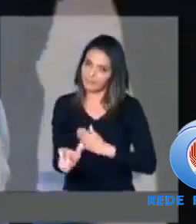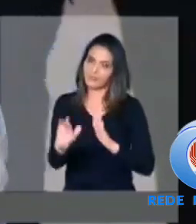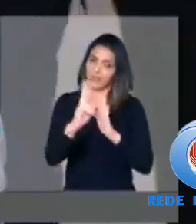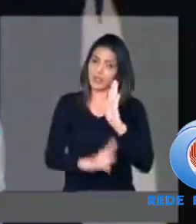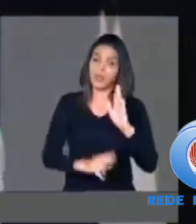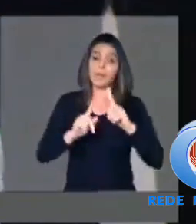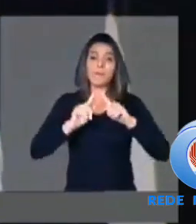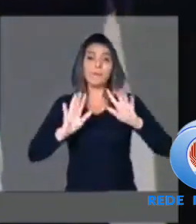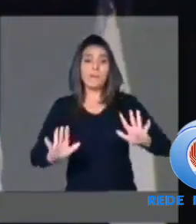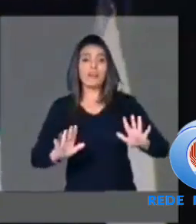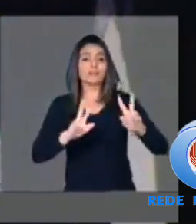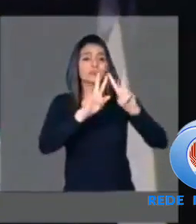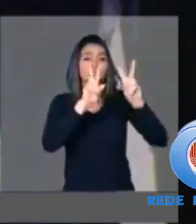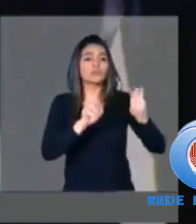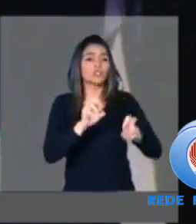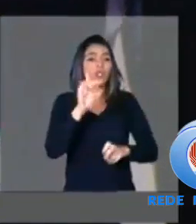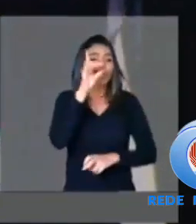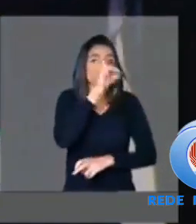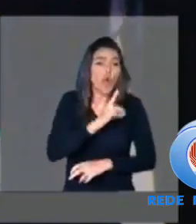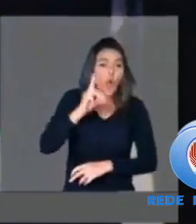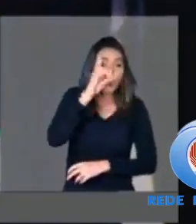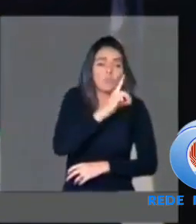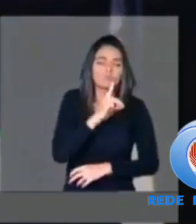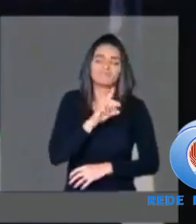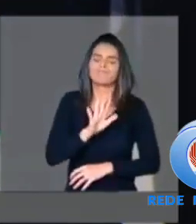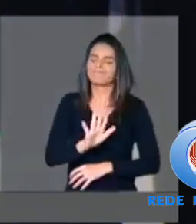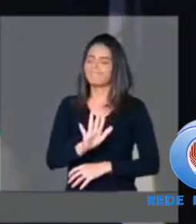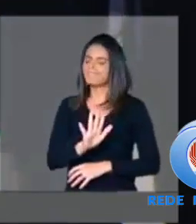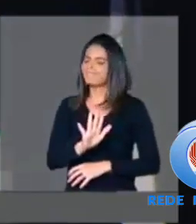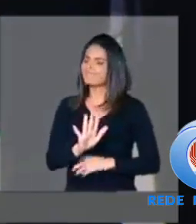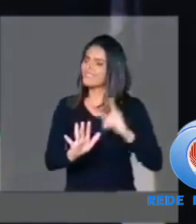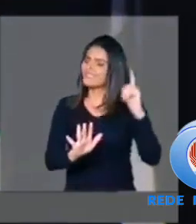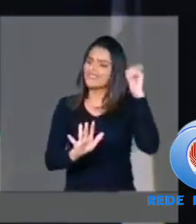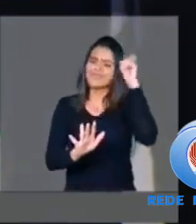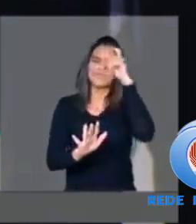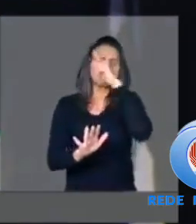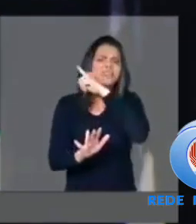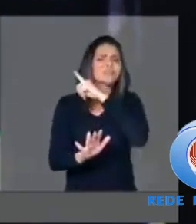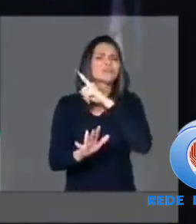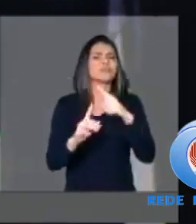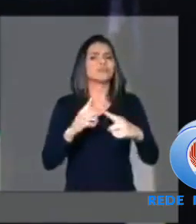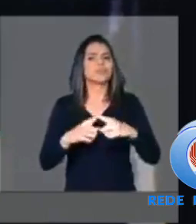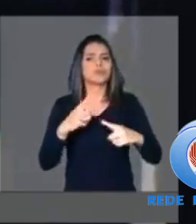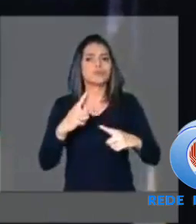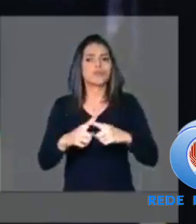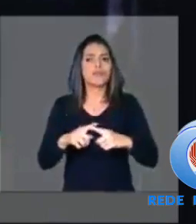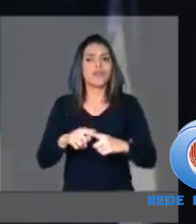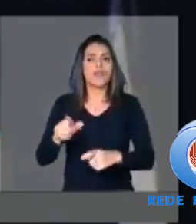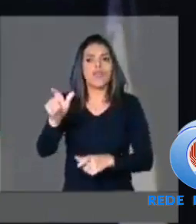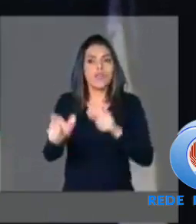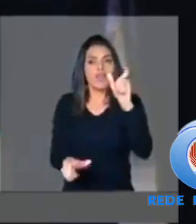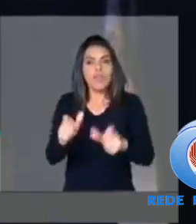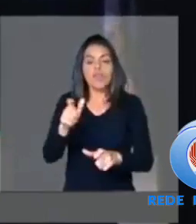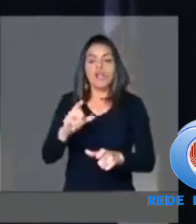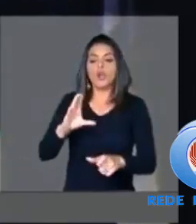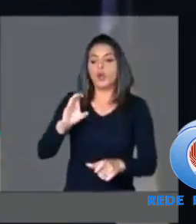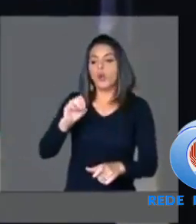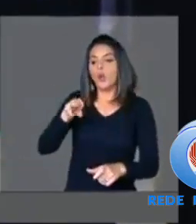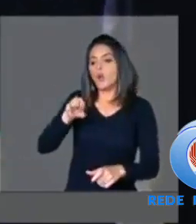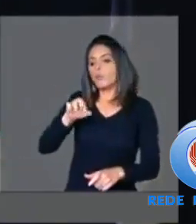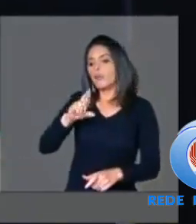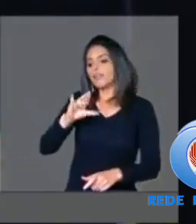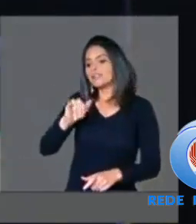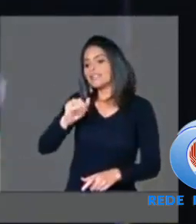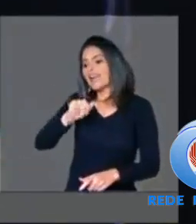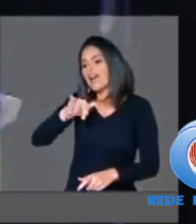No entanto, senhor presidente, esse tema do domingo para nós é muito difícil. Muito difícil, sobretudo, para os comerciários do Brasil.